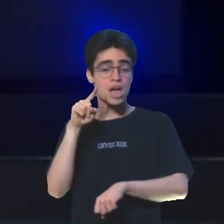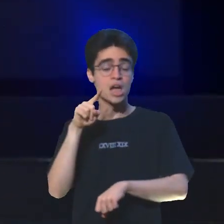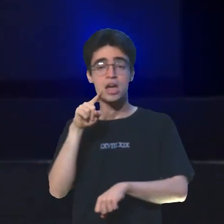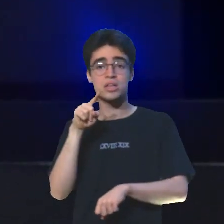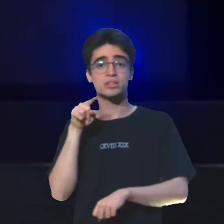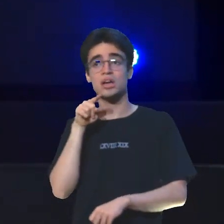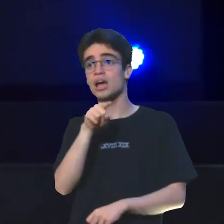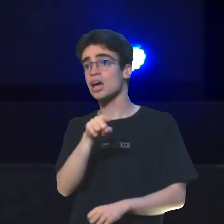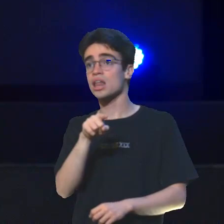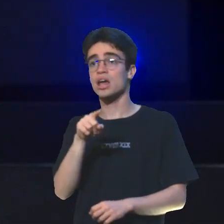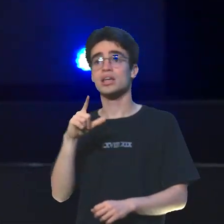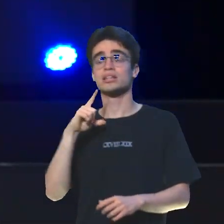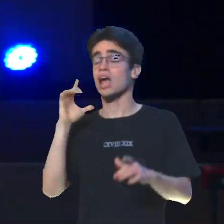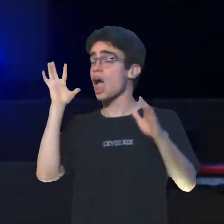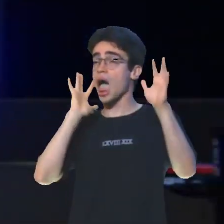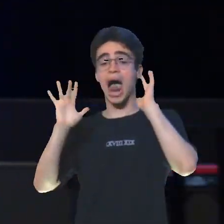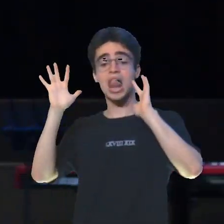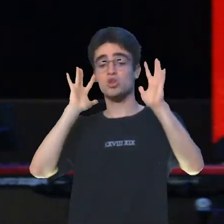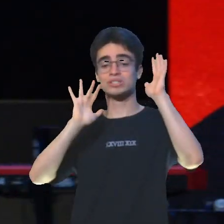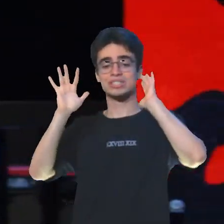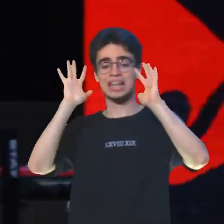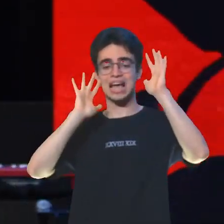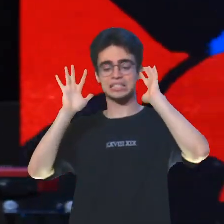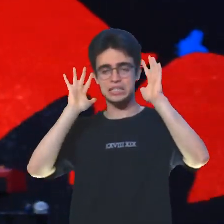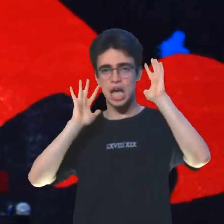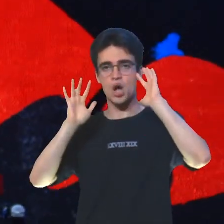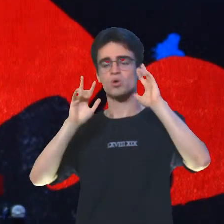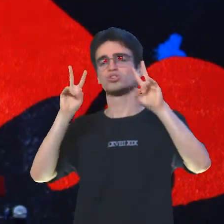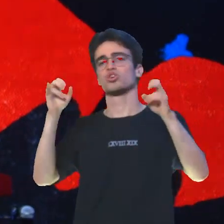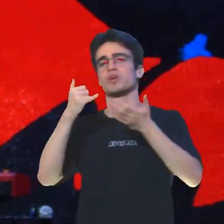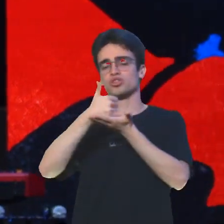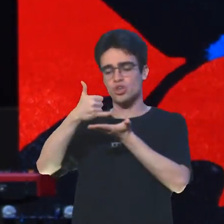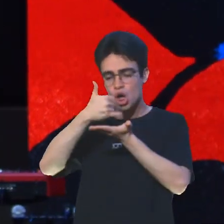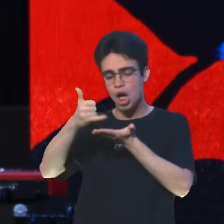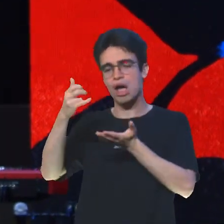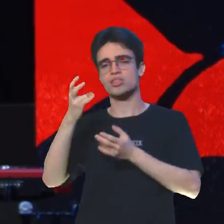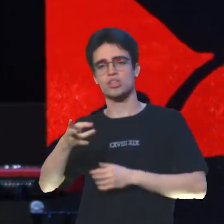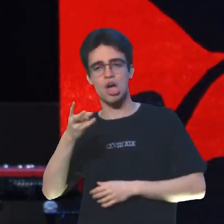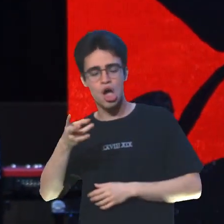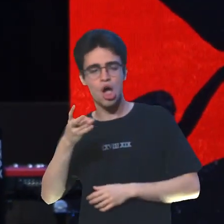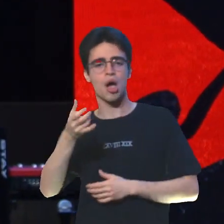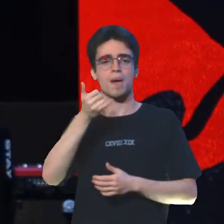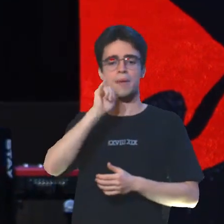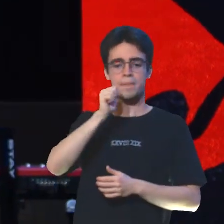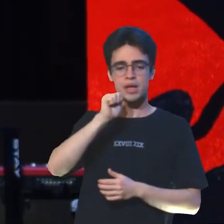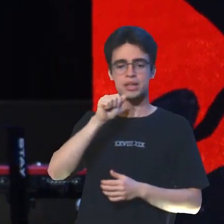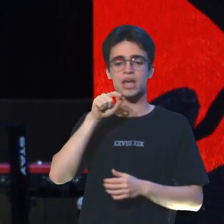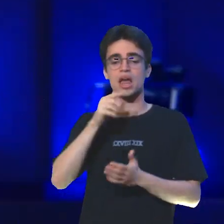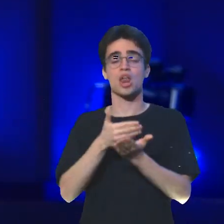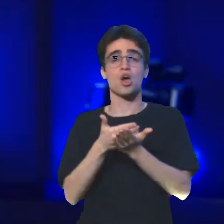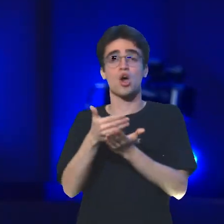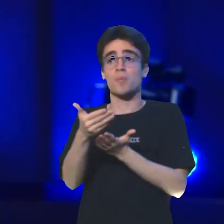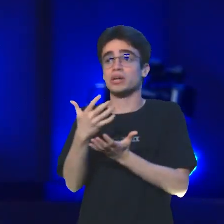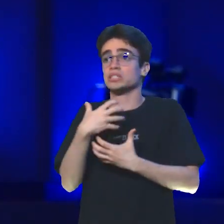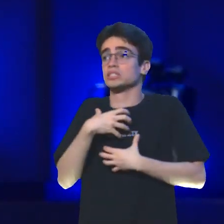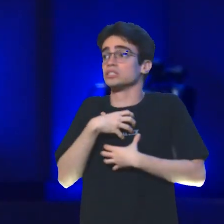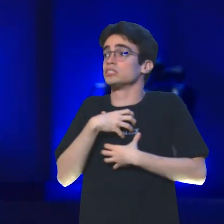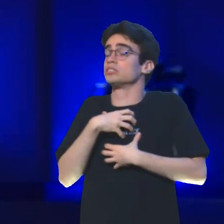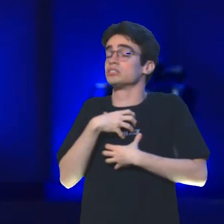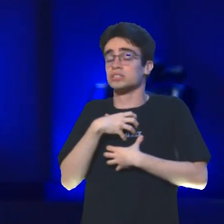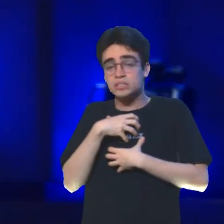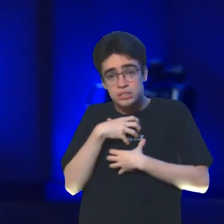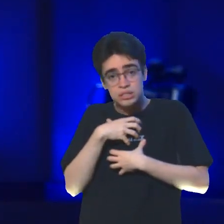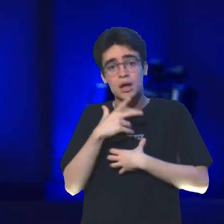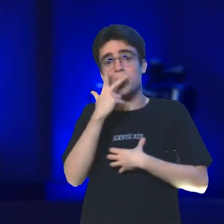instantaneamente, aquela alucinação que ele estava tendo de droga, de bebida, ele começa a sentir que